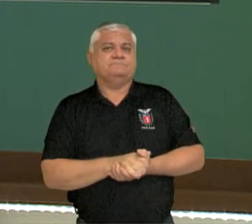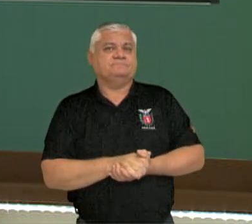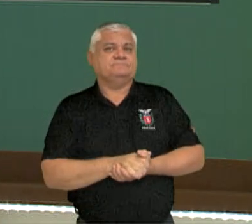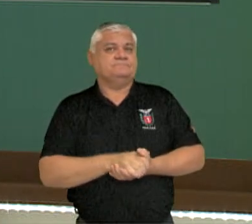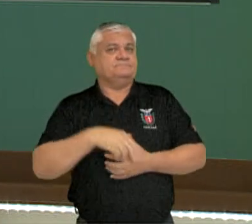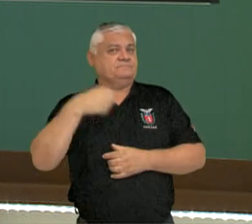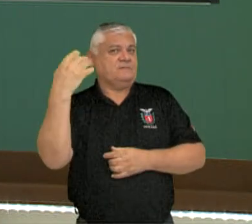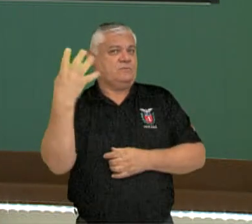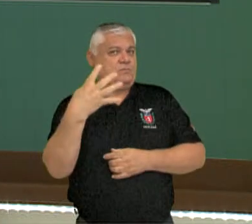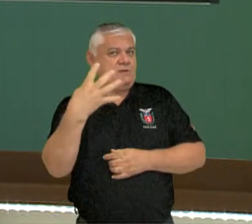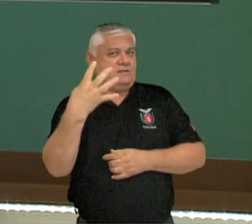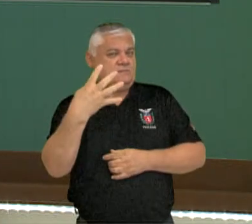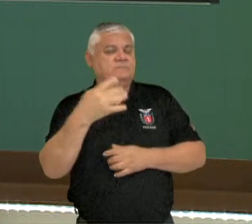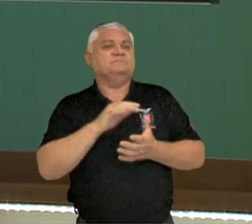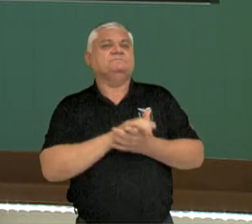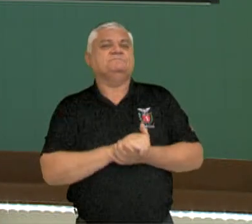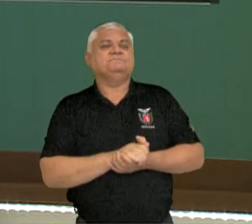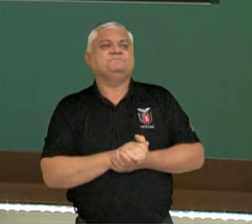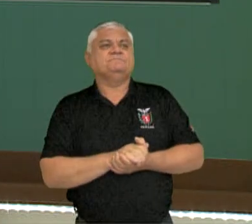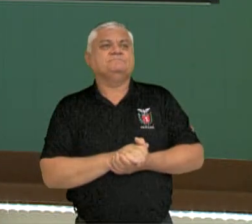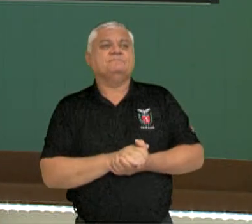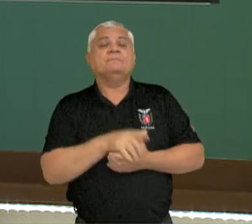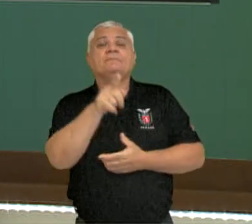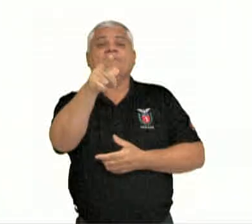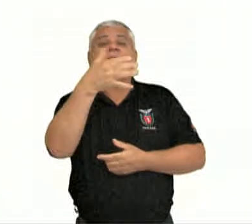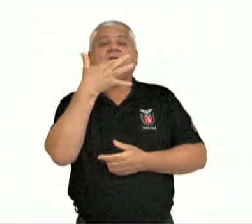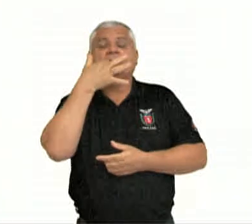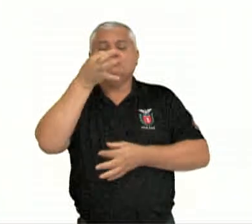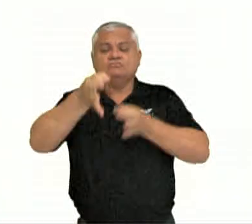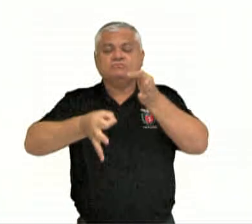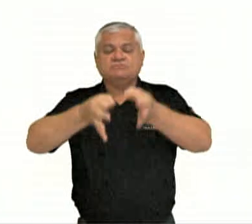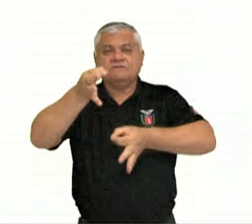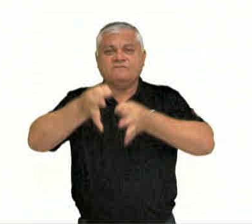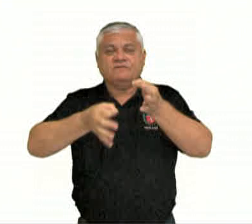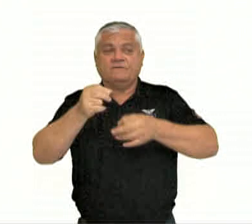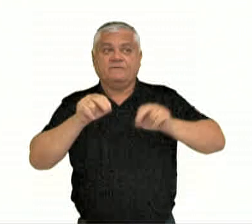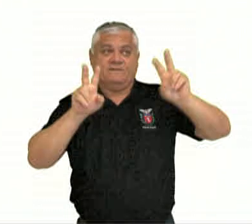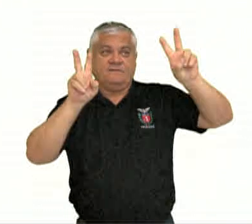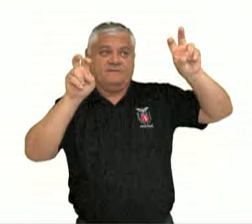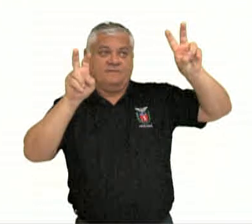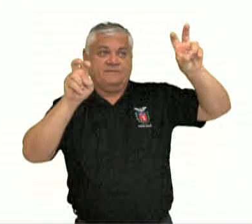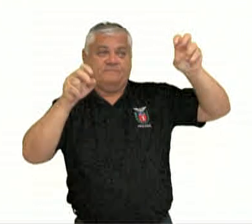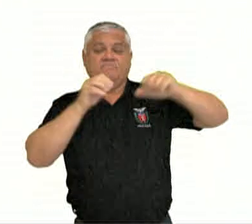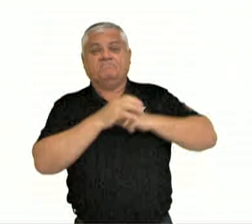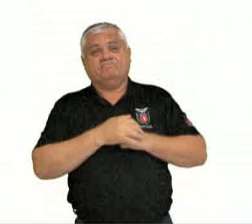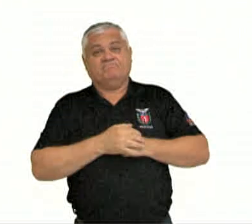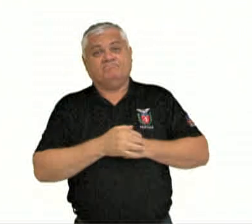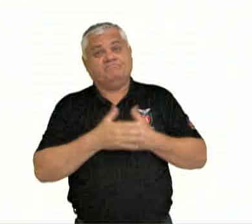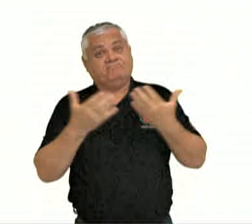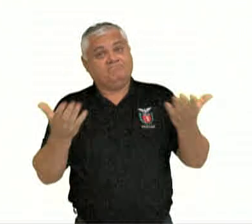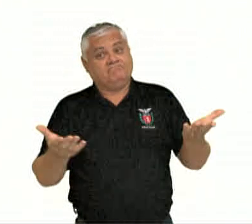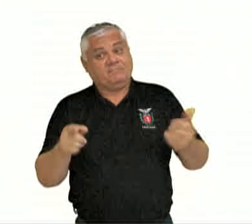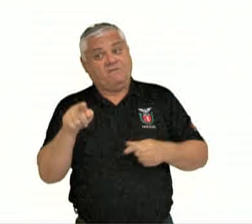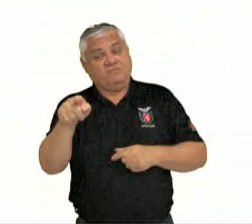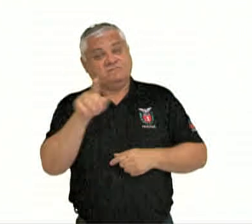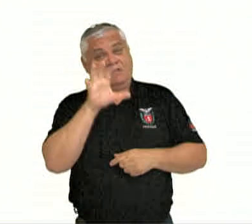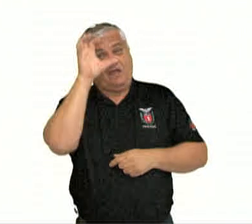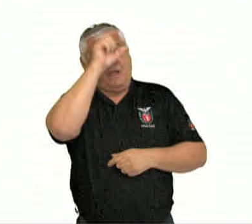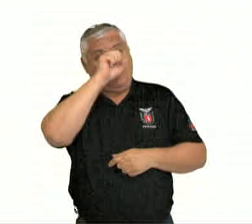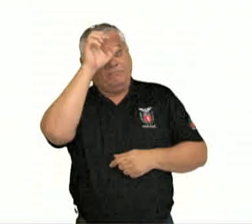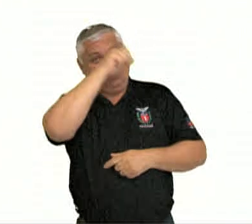Vamos para a próxima atividade. Justifique o uso das aspas no trecho. Isto é, learning by